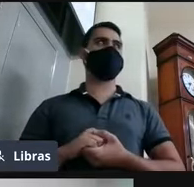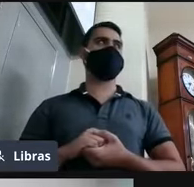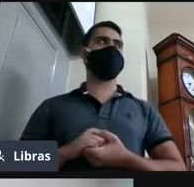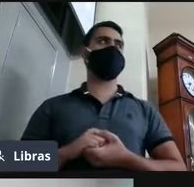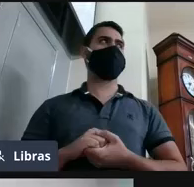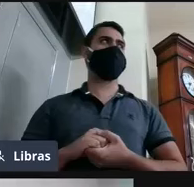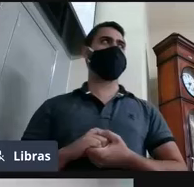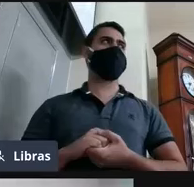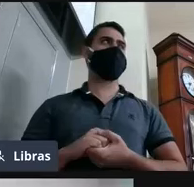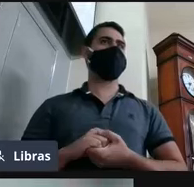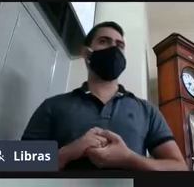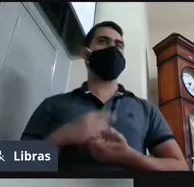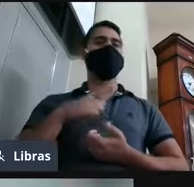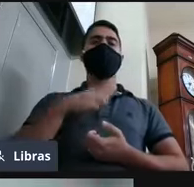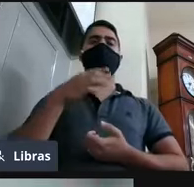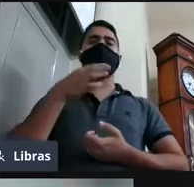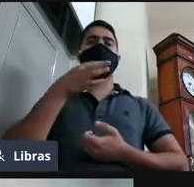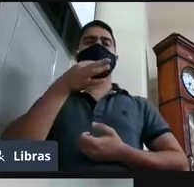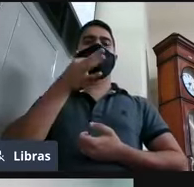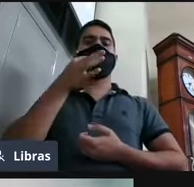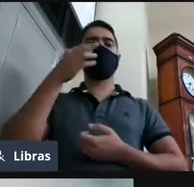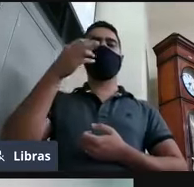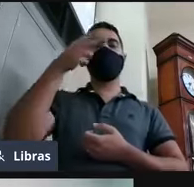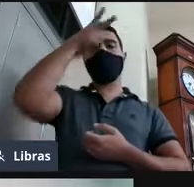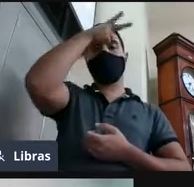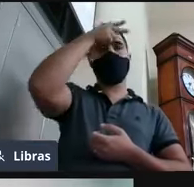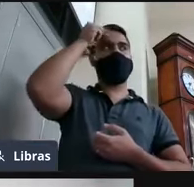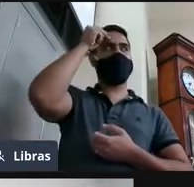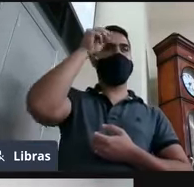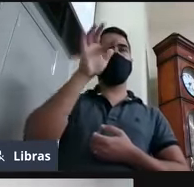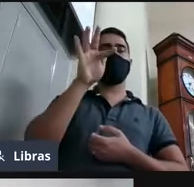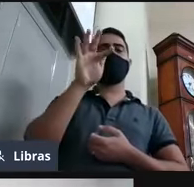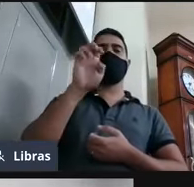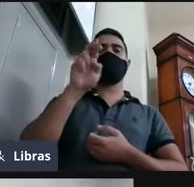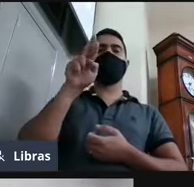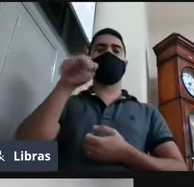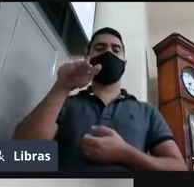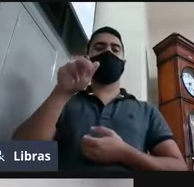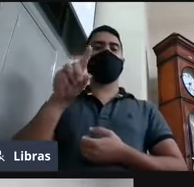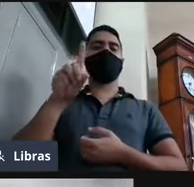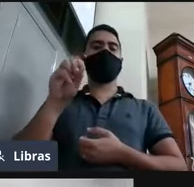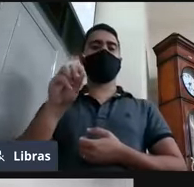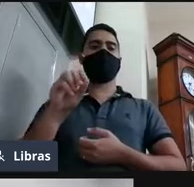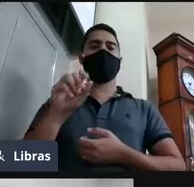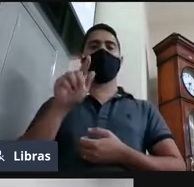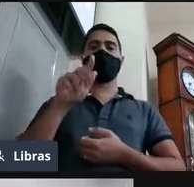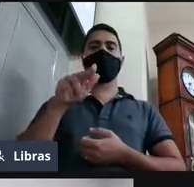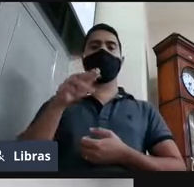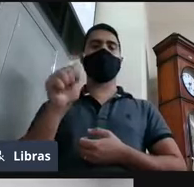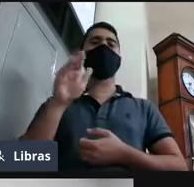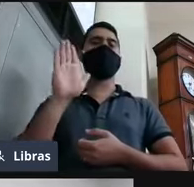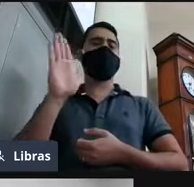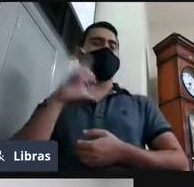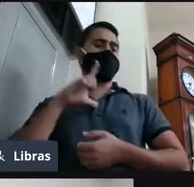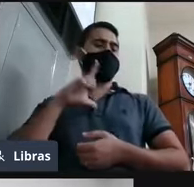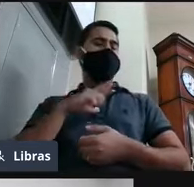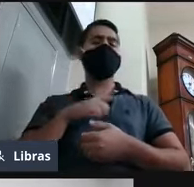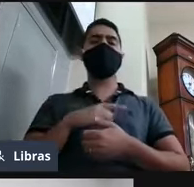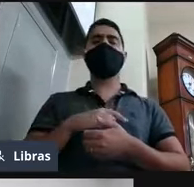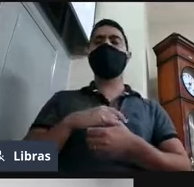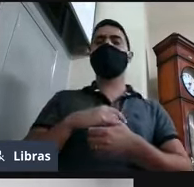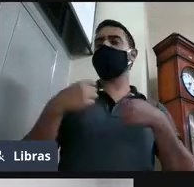emitiu um parecer ao prefeito Fernandinho Graça. Então, já contabilizado, que fique gravado nos